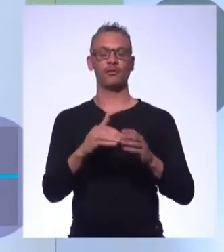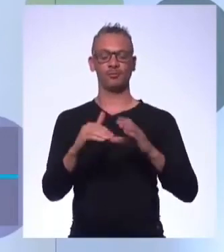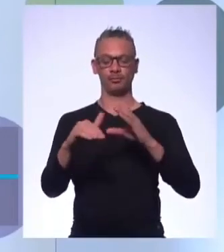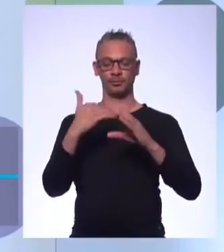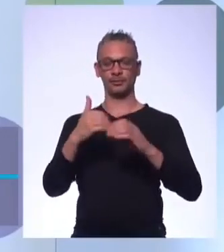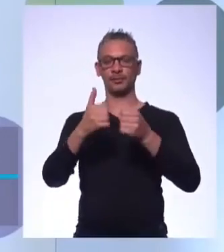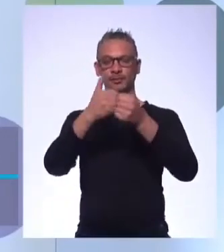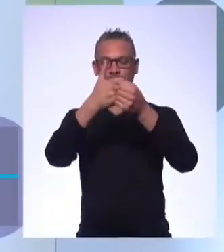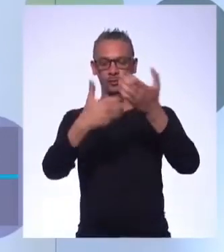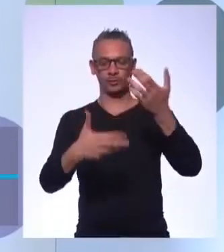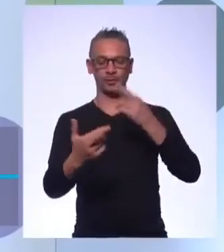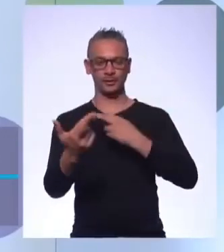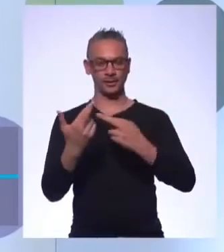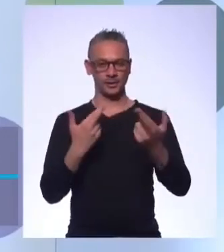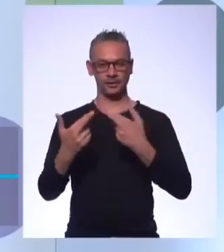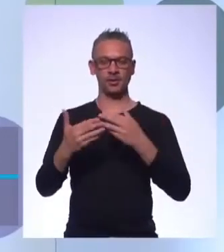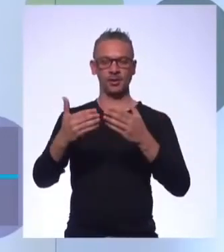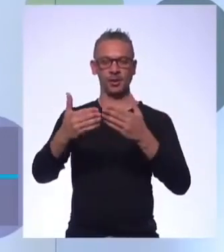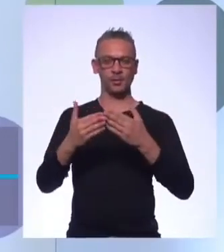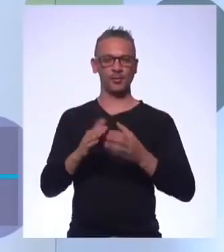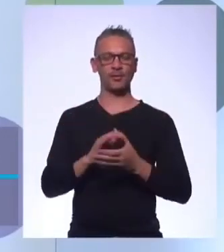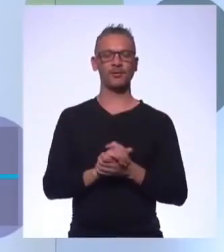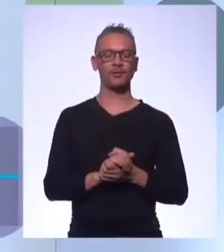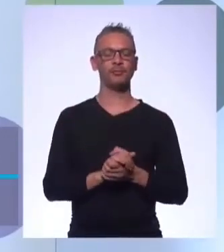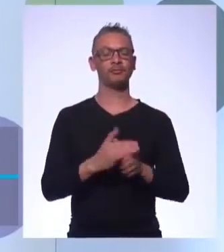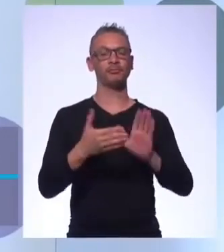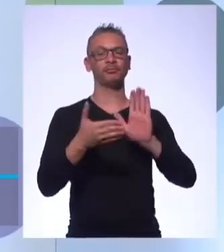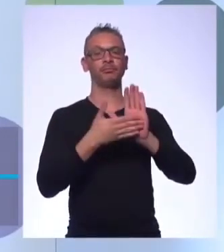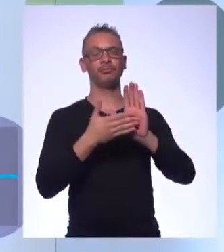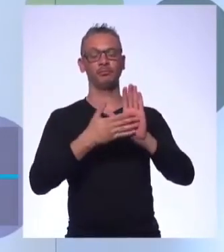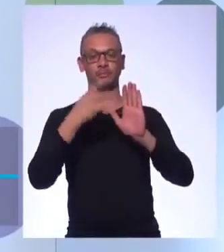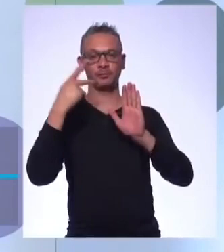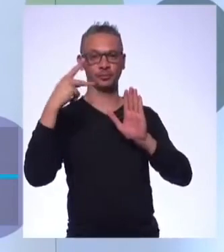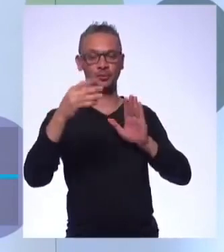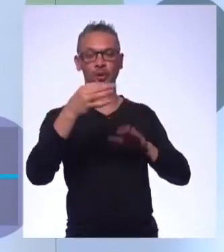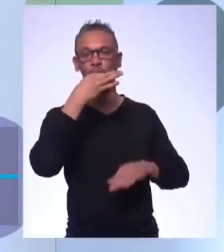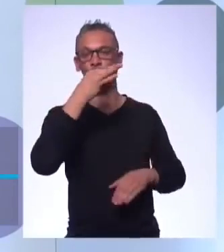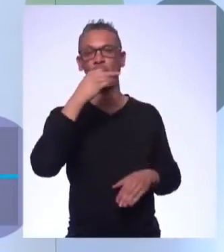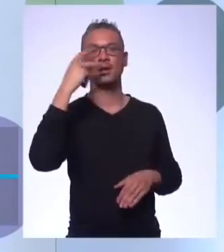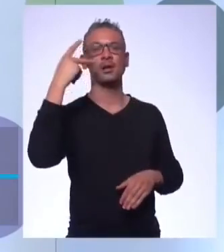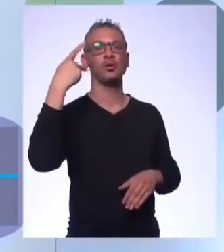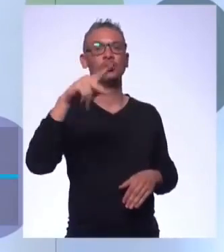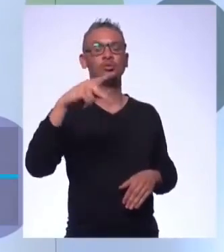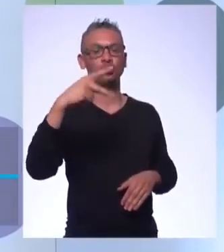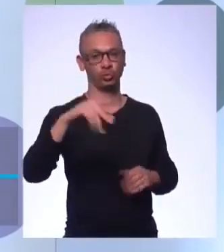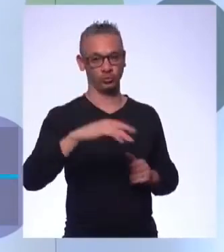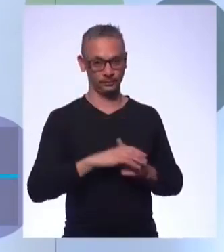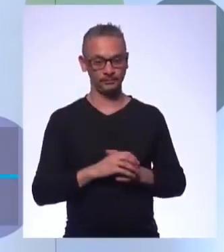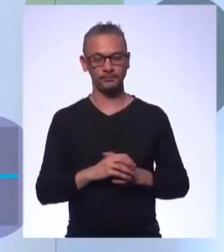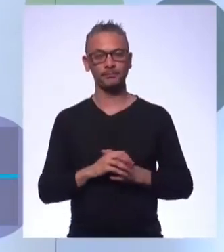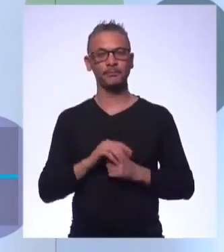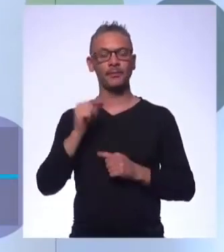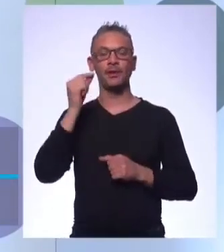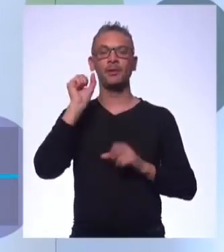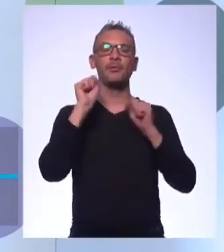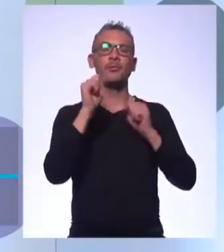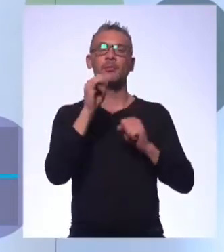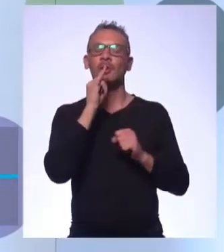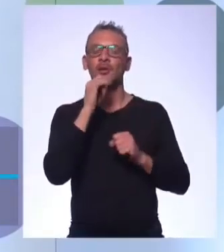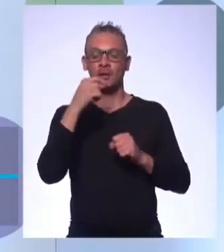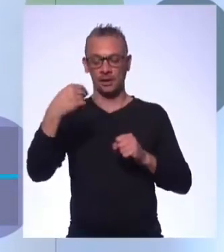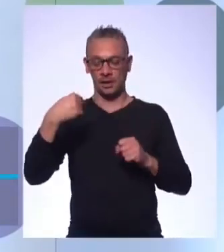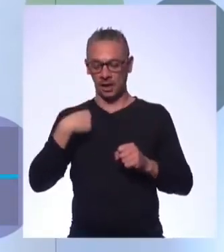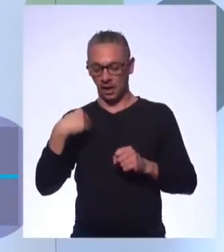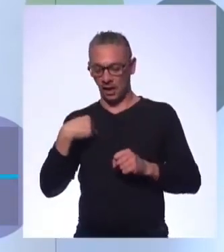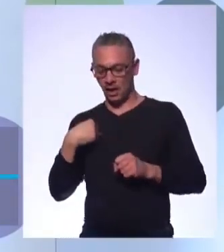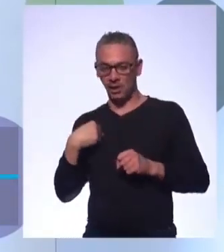para mandar, coloca pra gente aí uma proposição, uma sugestão que você poderia dar para